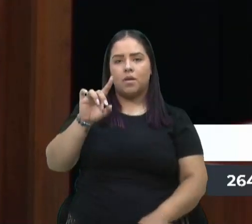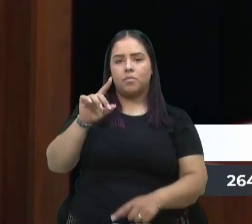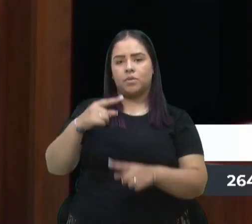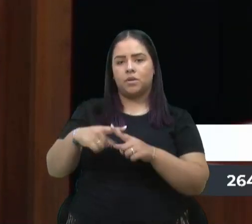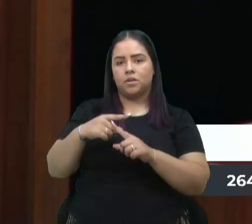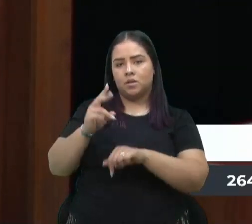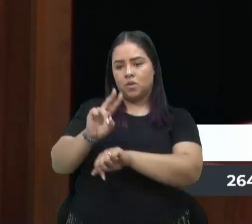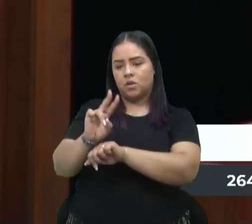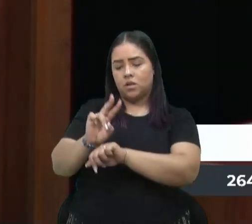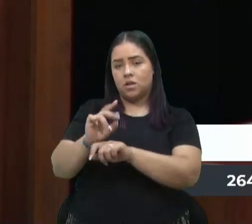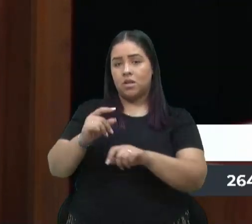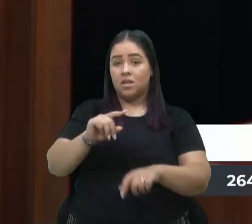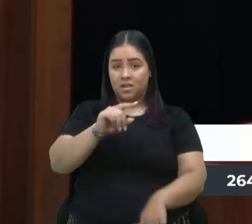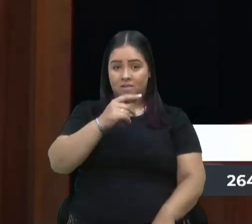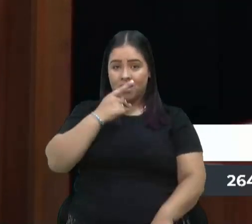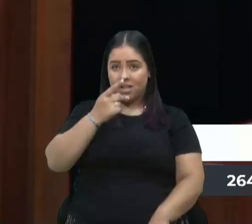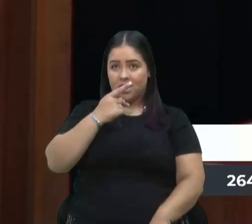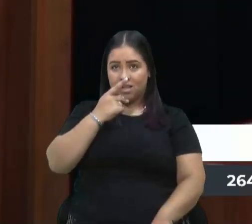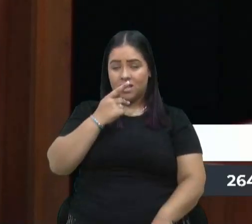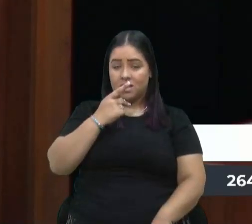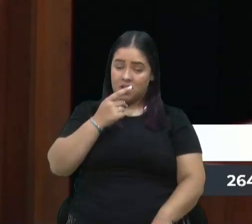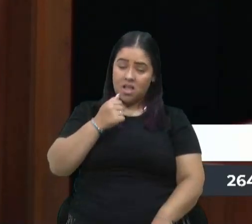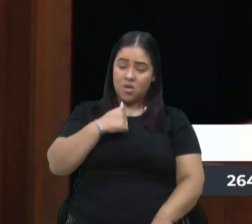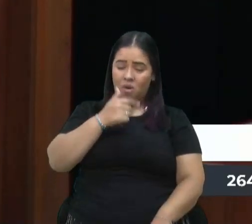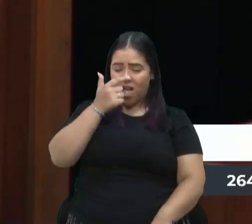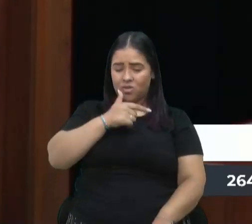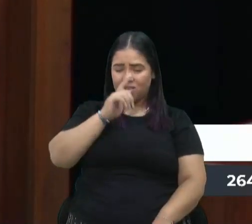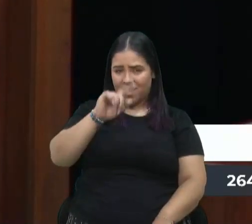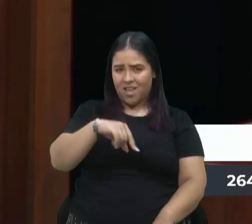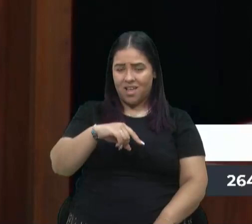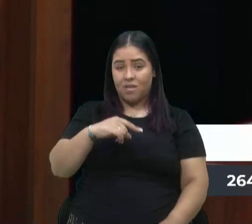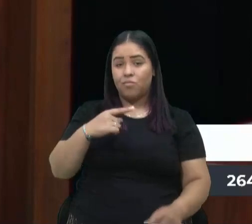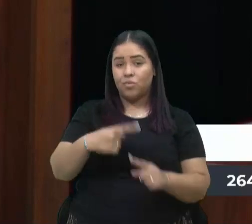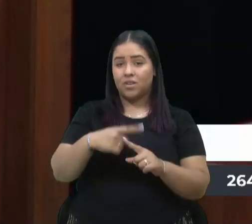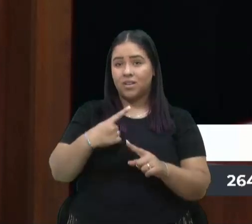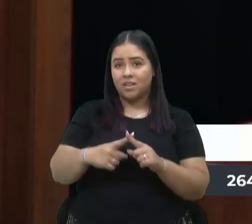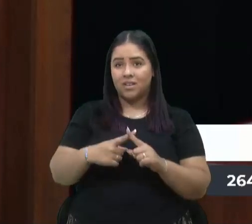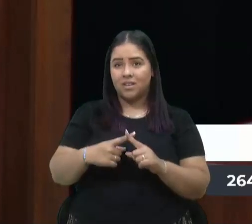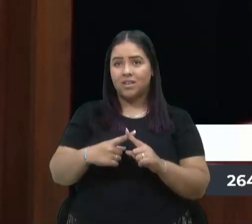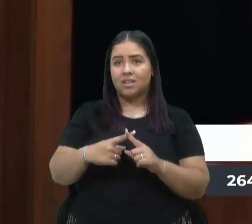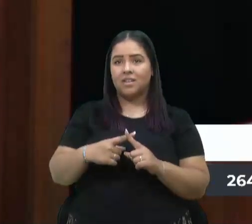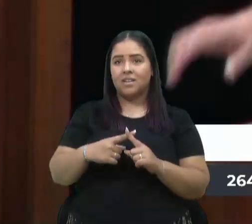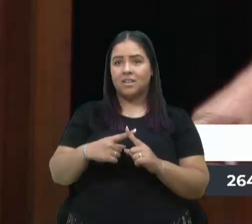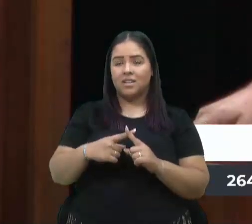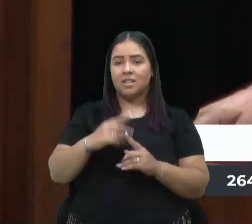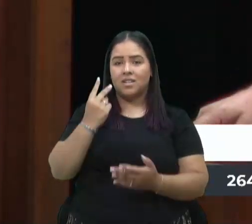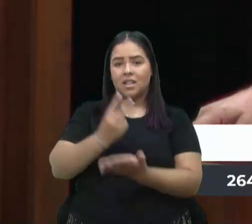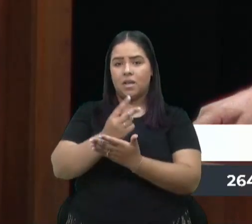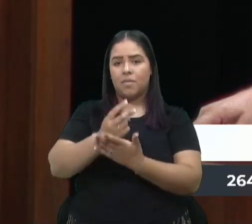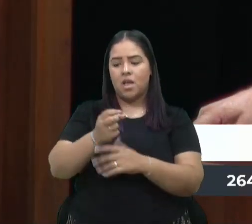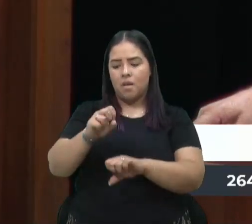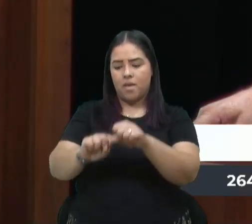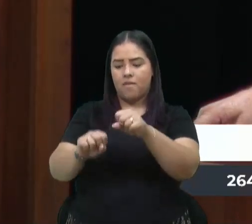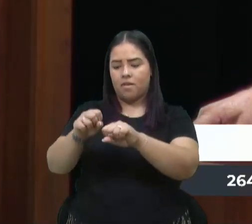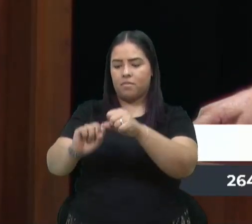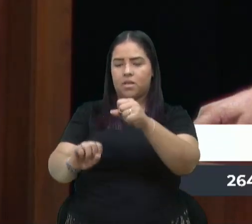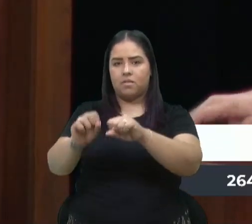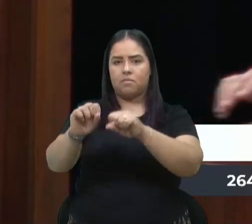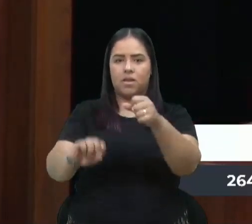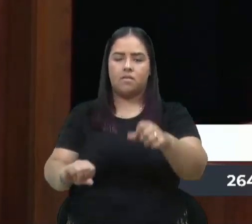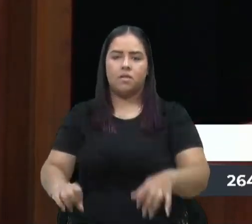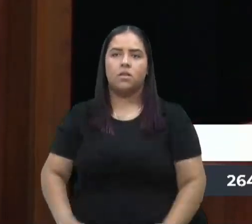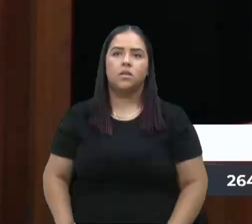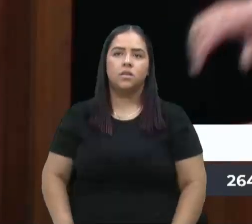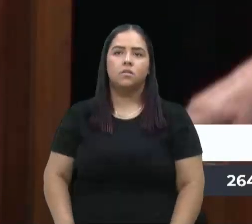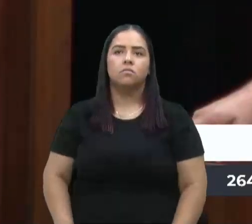assim, porque ele diz que não é caprichoso. Eu acho que ele é caprichoso. É porque a cerca dele é arrebentada com frequência. A cerca de ferro. Que